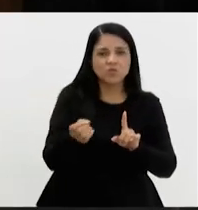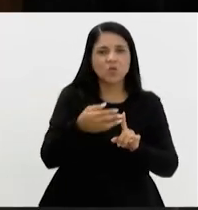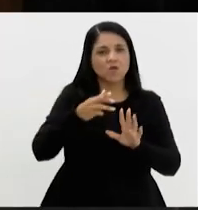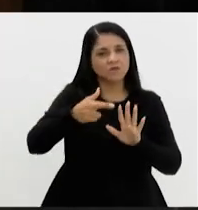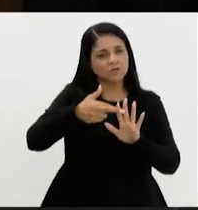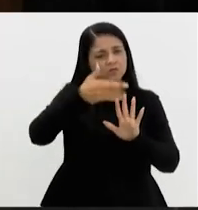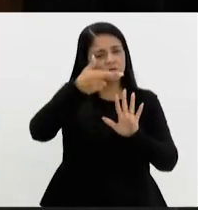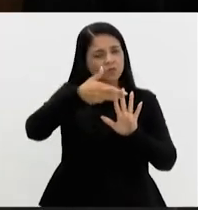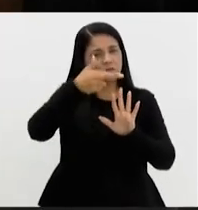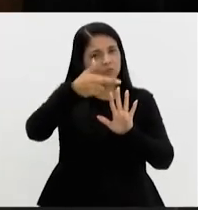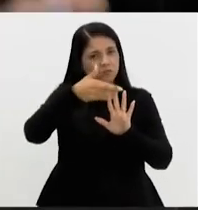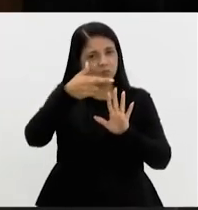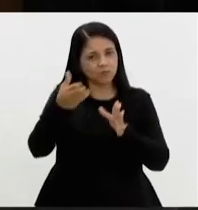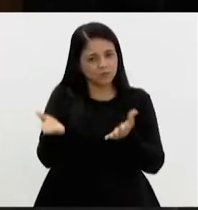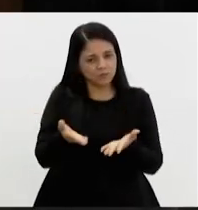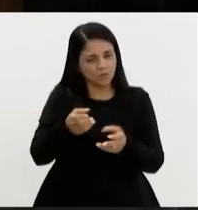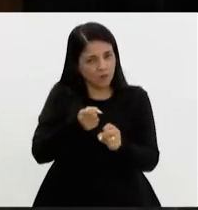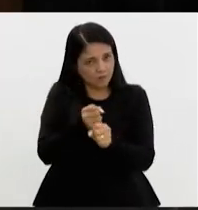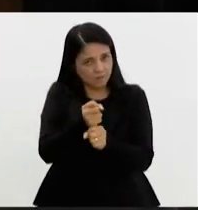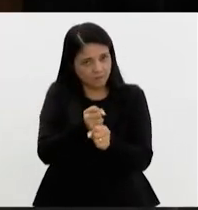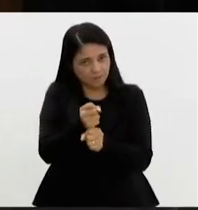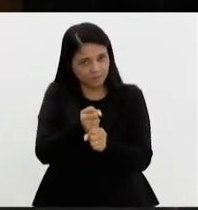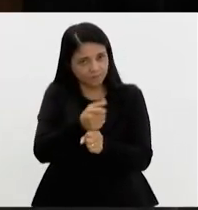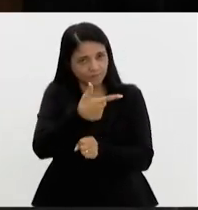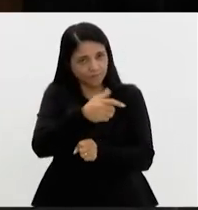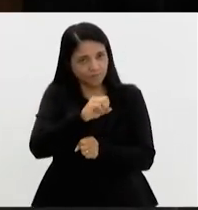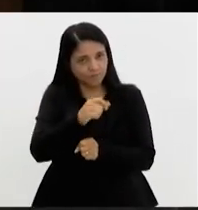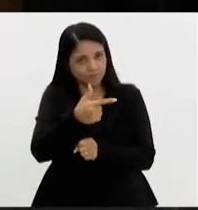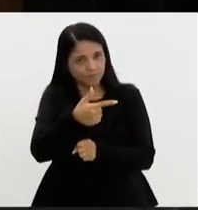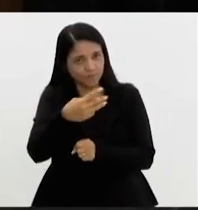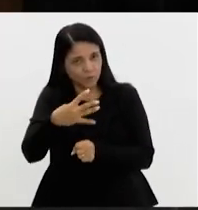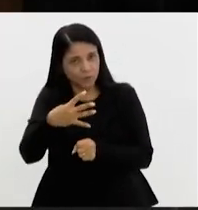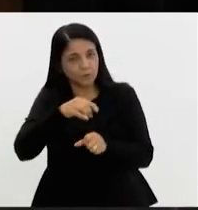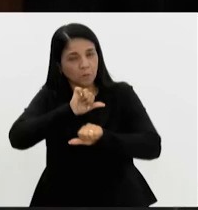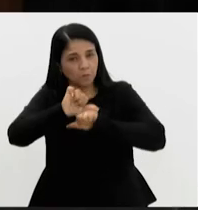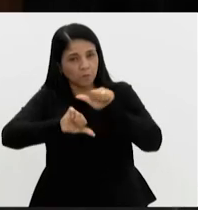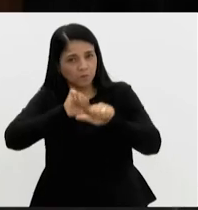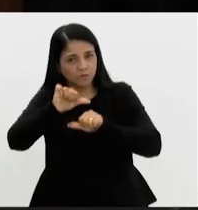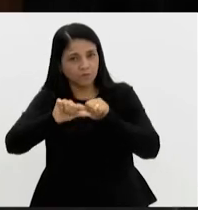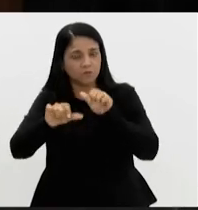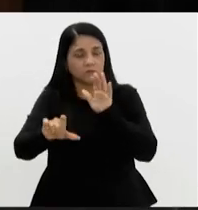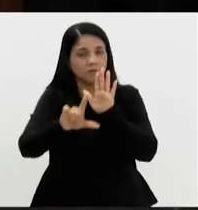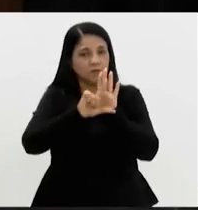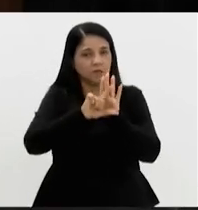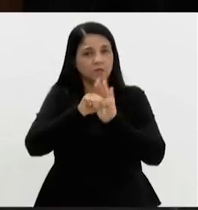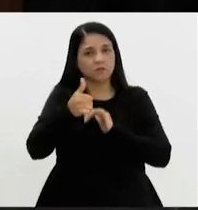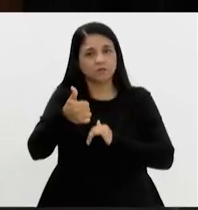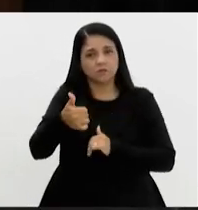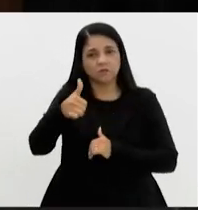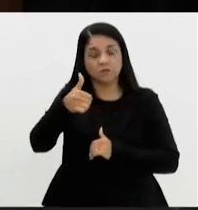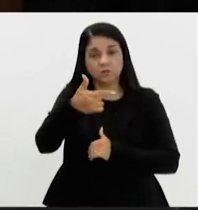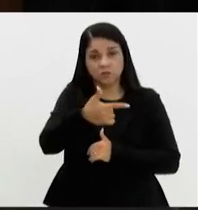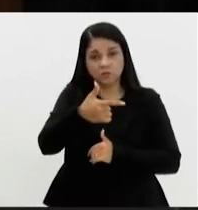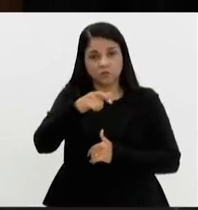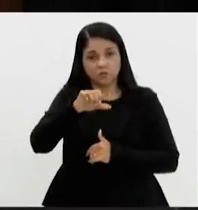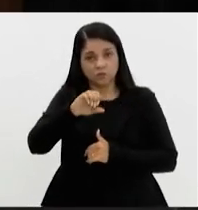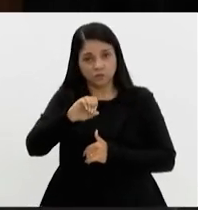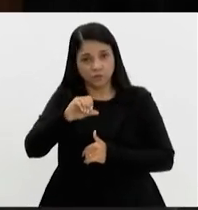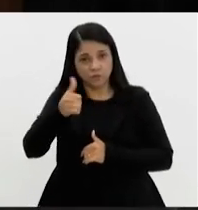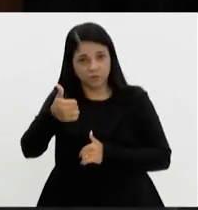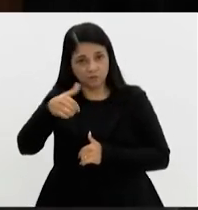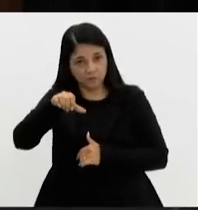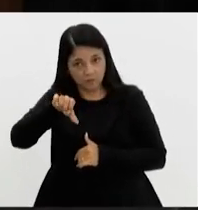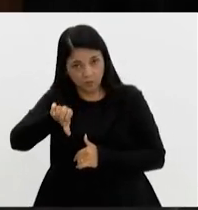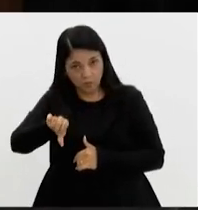esse ano algumas modificações da da lei de 2019 eh Com